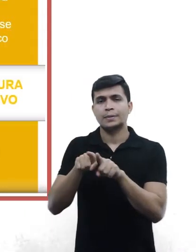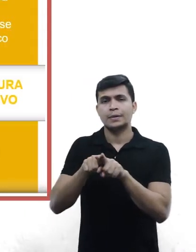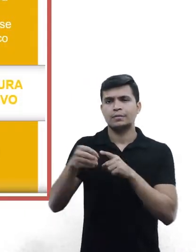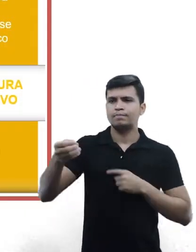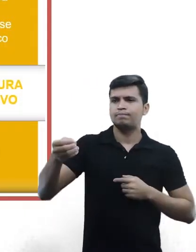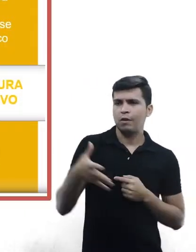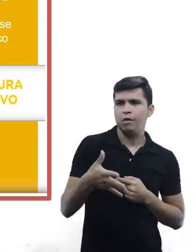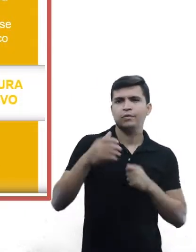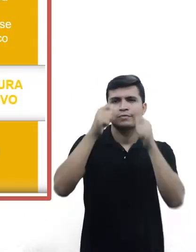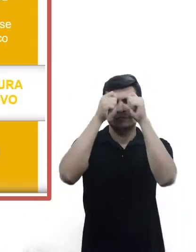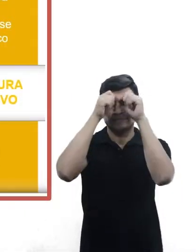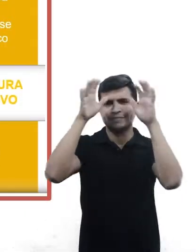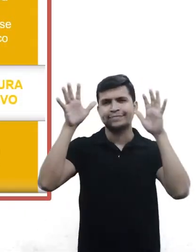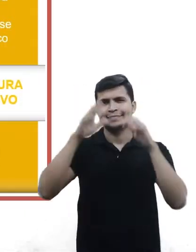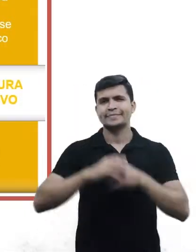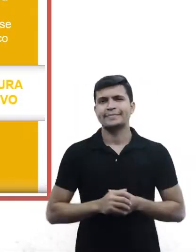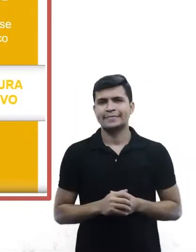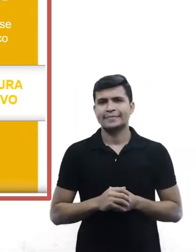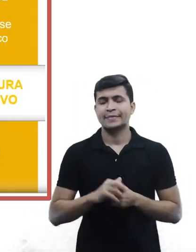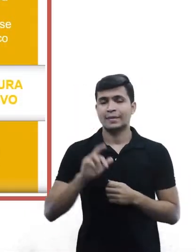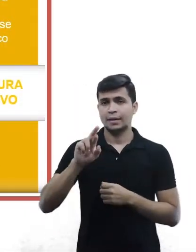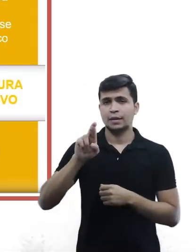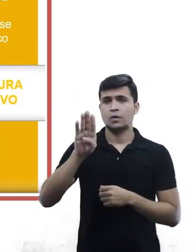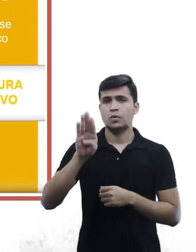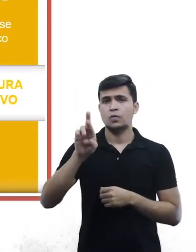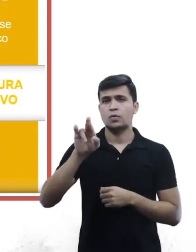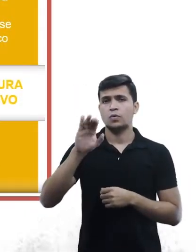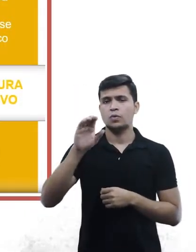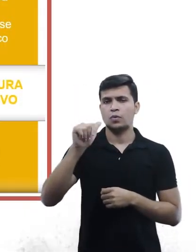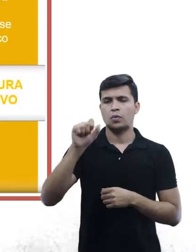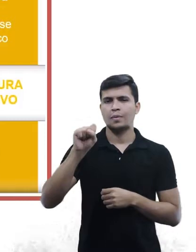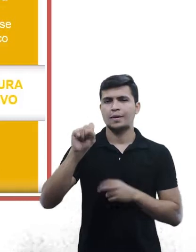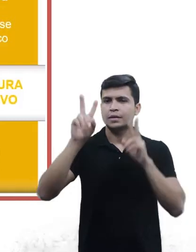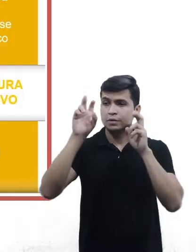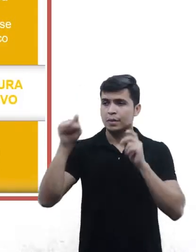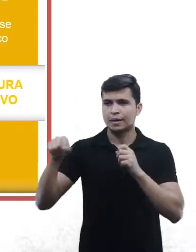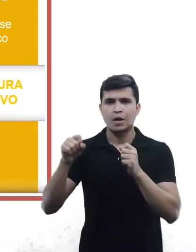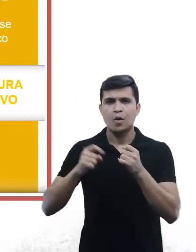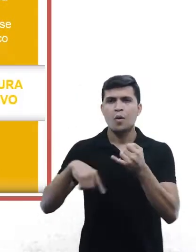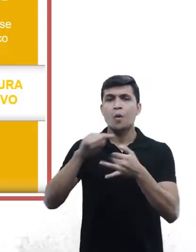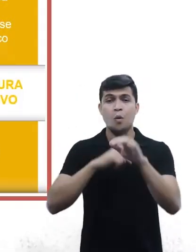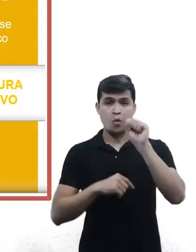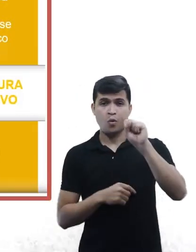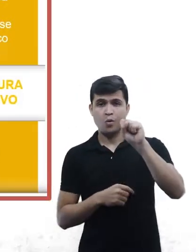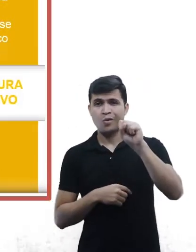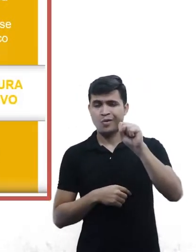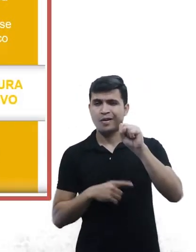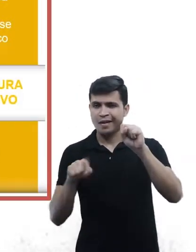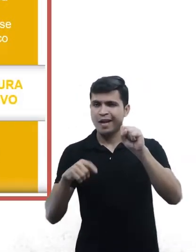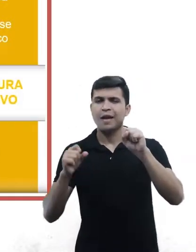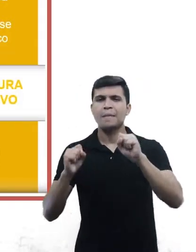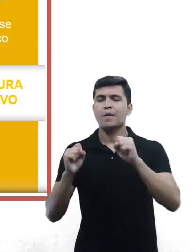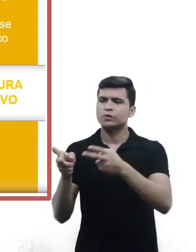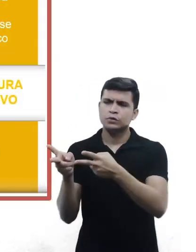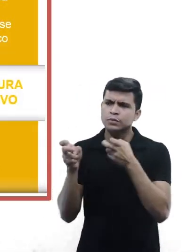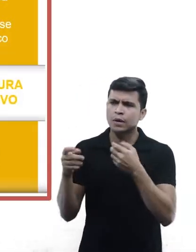ao novo. Ao aplicar as rubricas dos diálogos socioemocionais referentes a essas 8 competências,